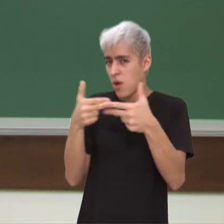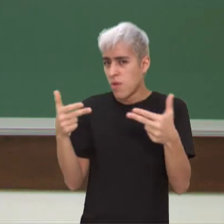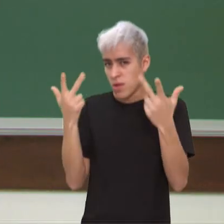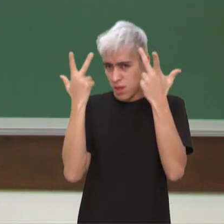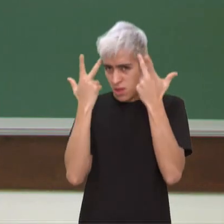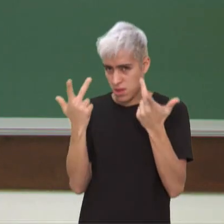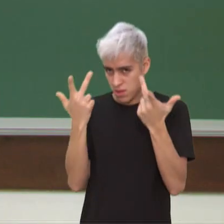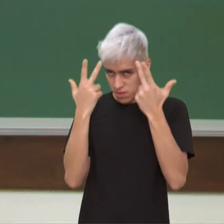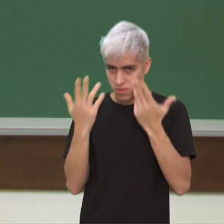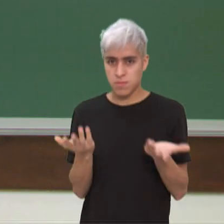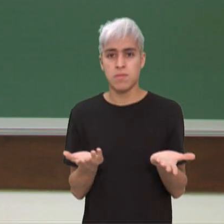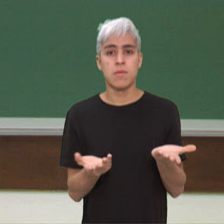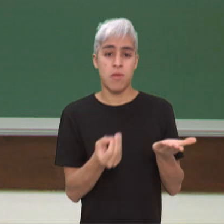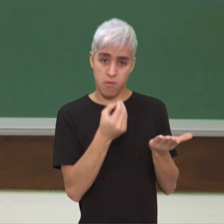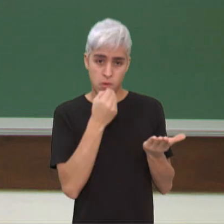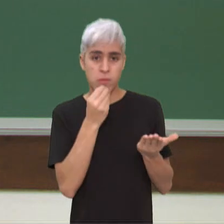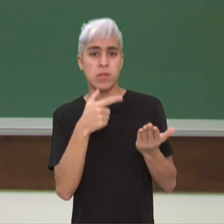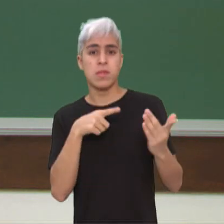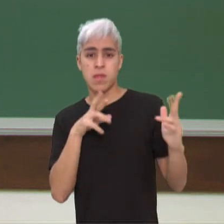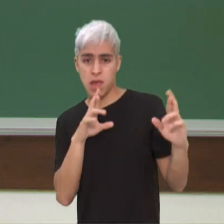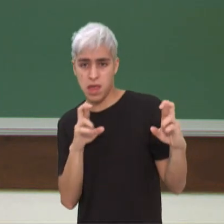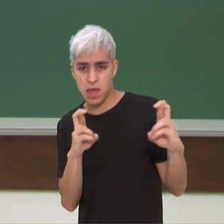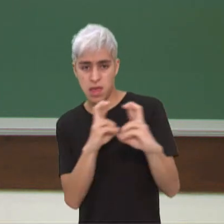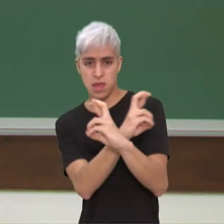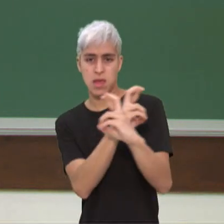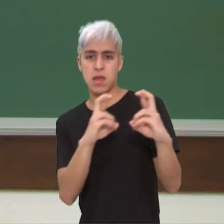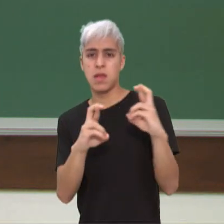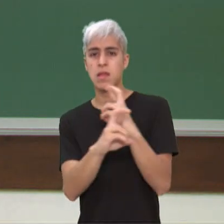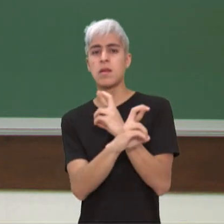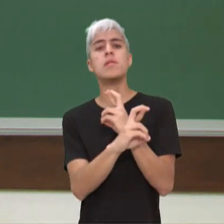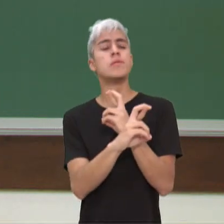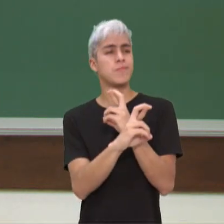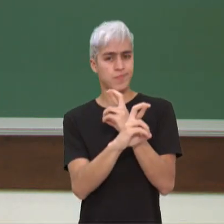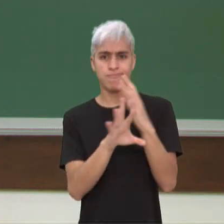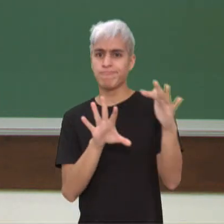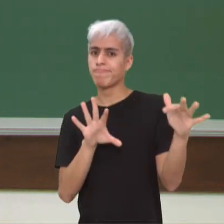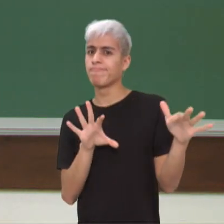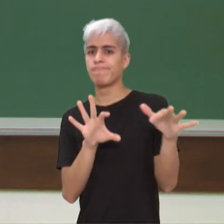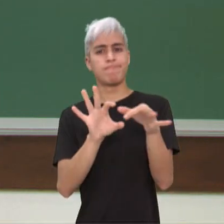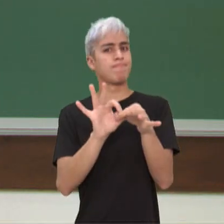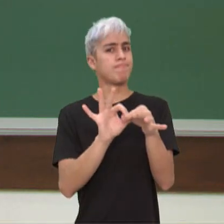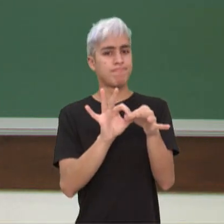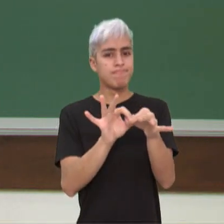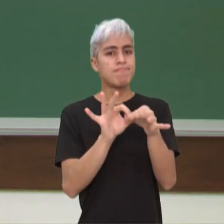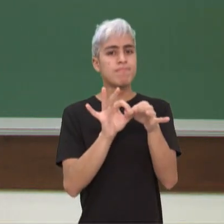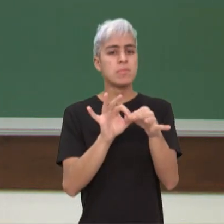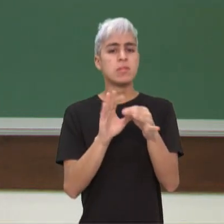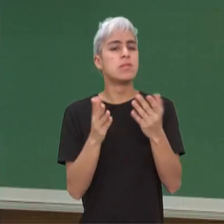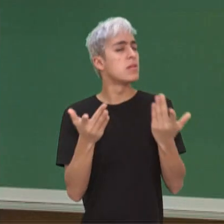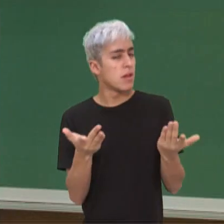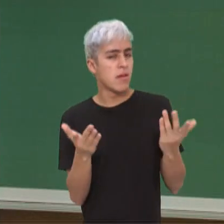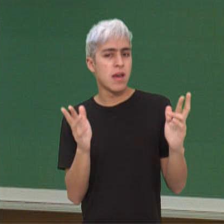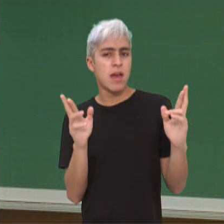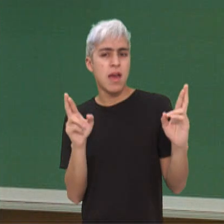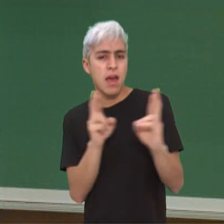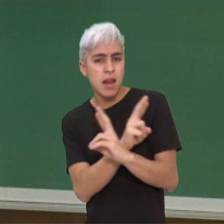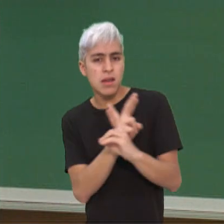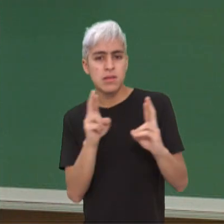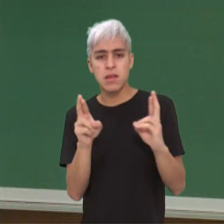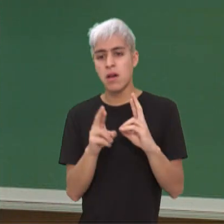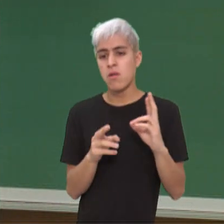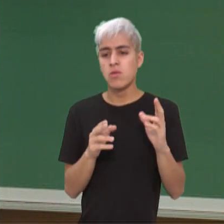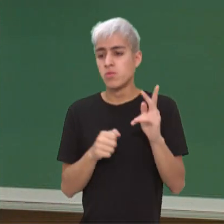naturais? Obviamente que há uma relação direta, né? Então, essa relação de